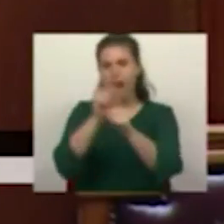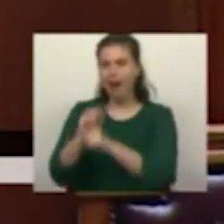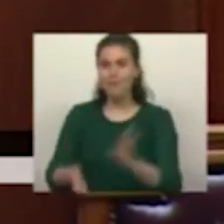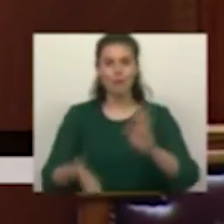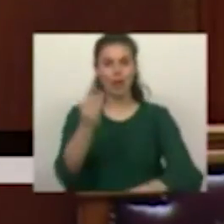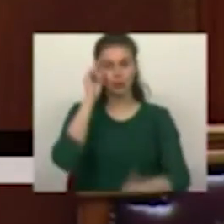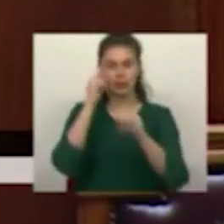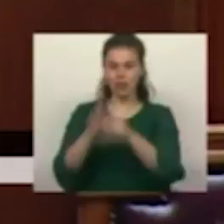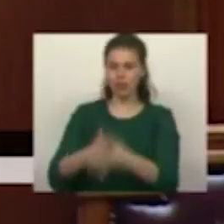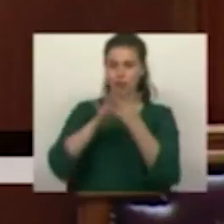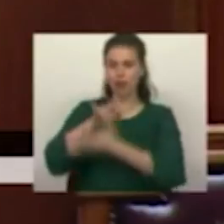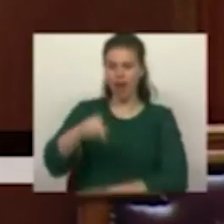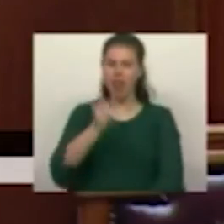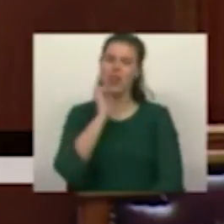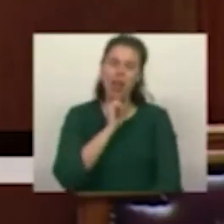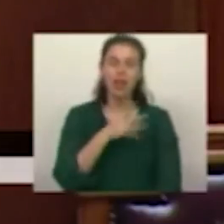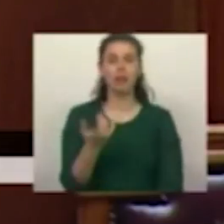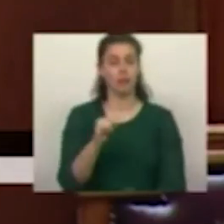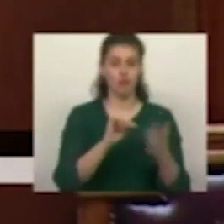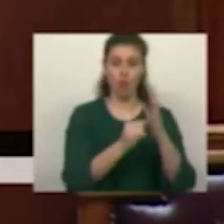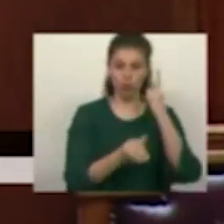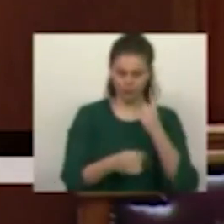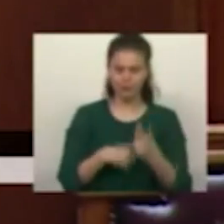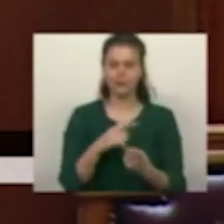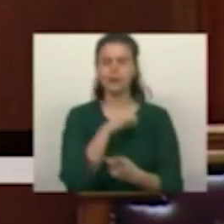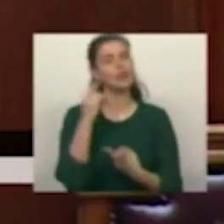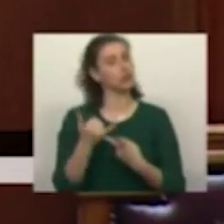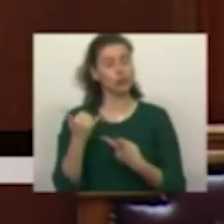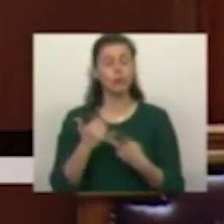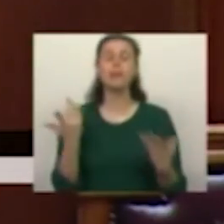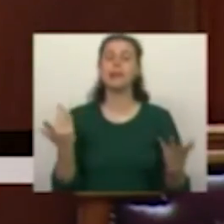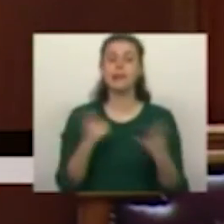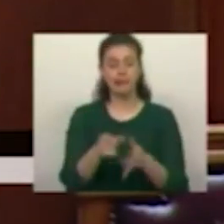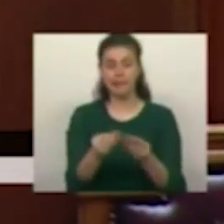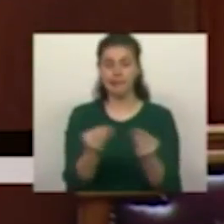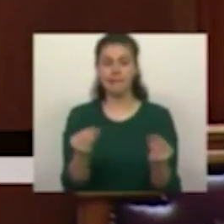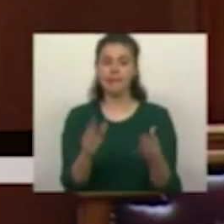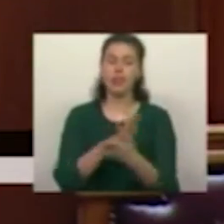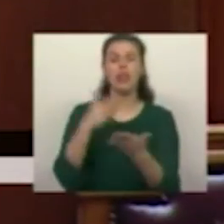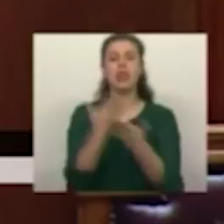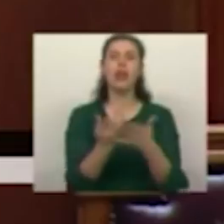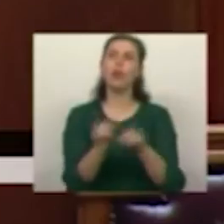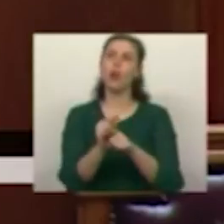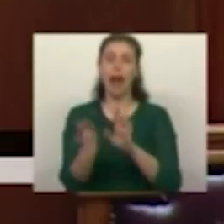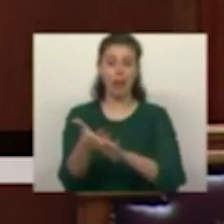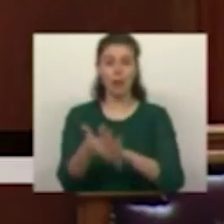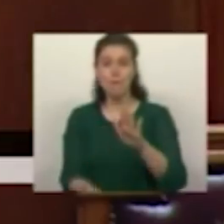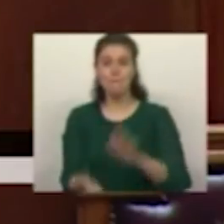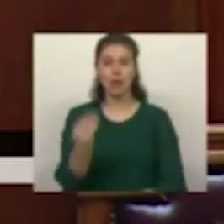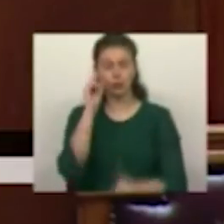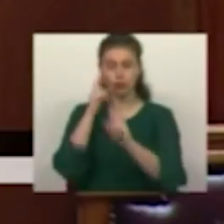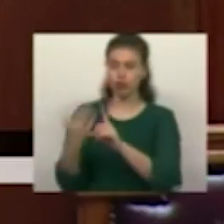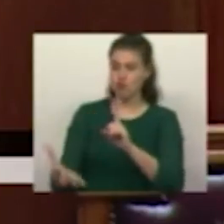para que aquela infraestrutura pudesse ser feita. Ponto 1. Ponto 2. É a solução que oferece mais rapidez na